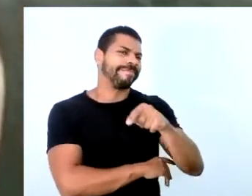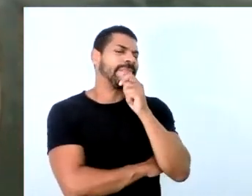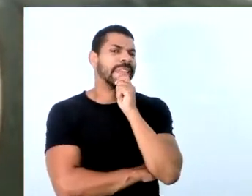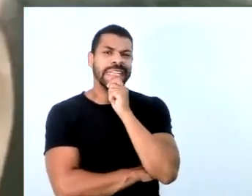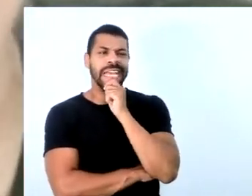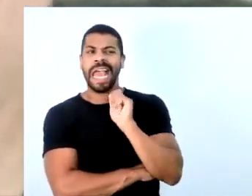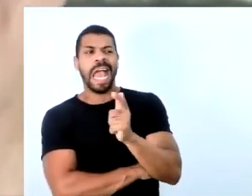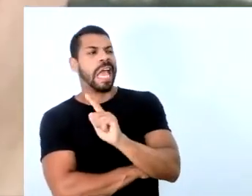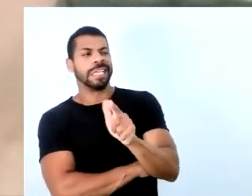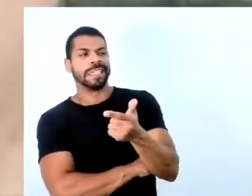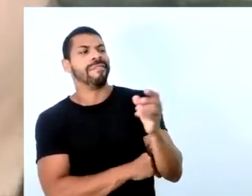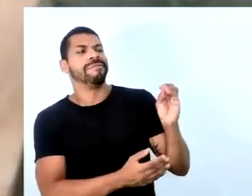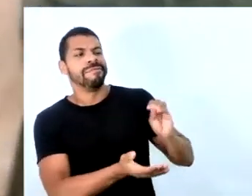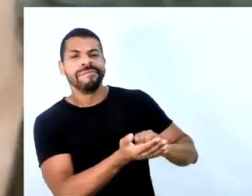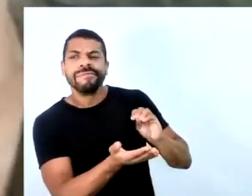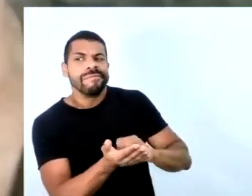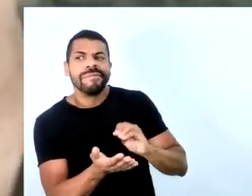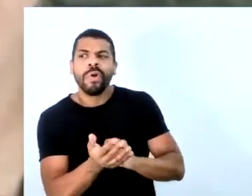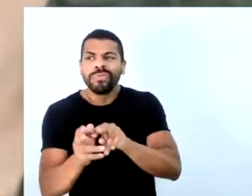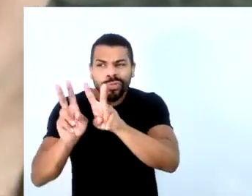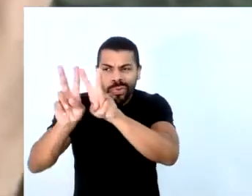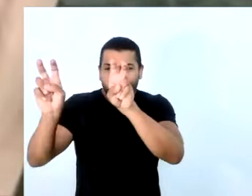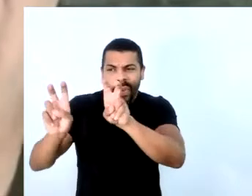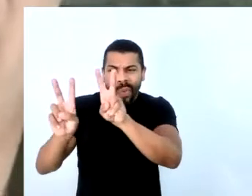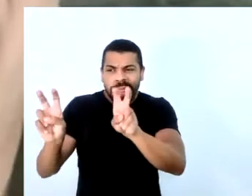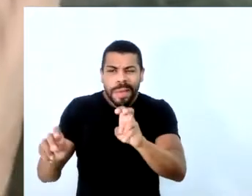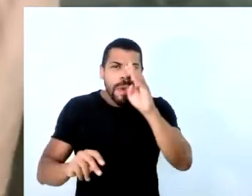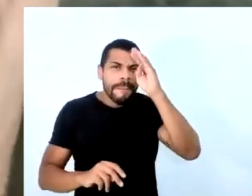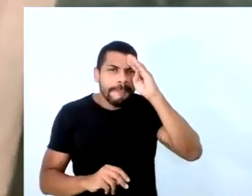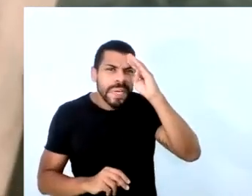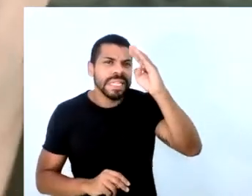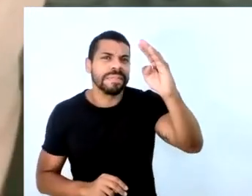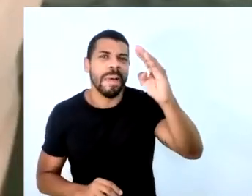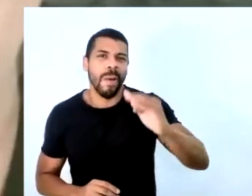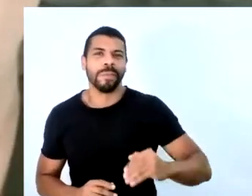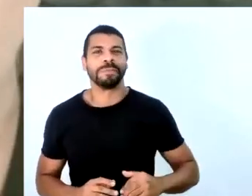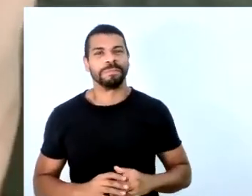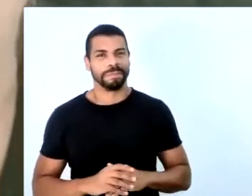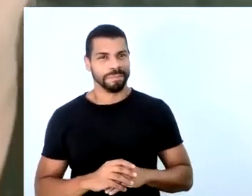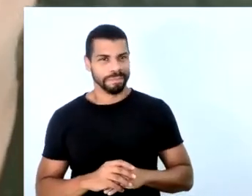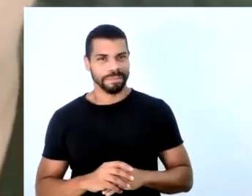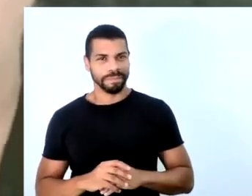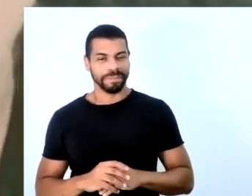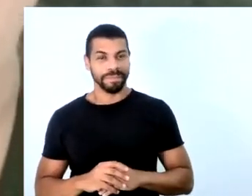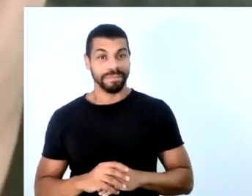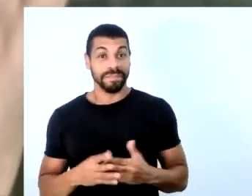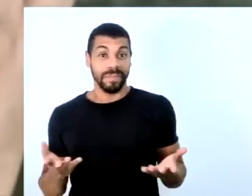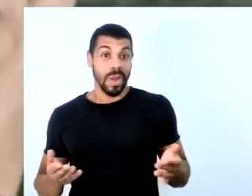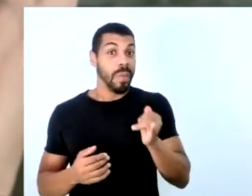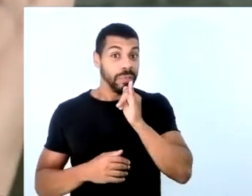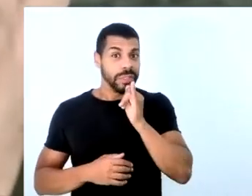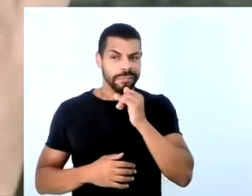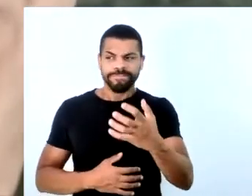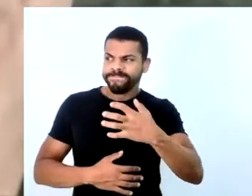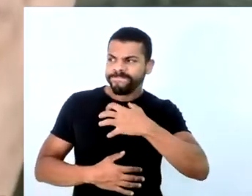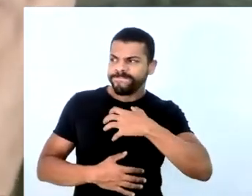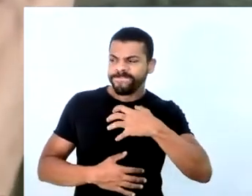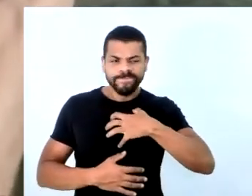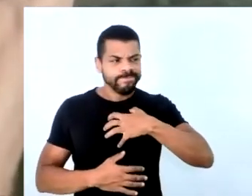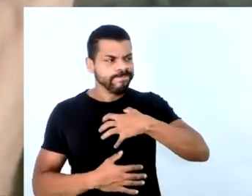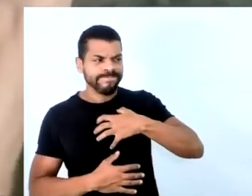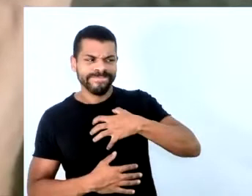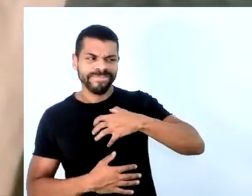seja ficção, seja documentário, e fala, o filme ainda não está aqui. E como que você reagiria a essa